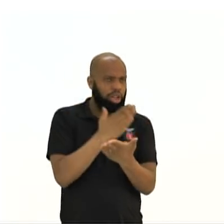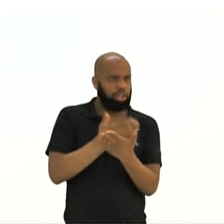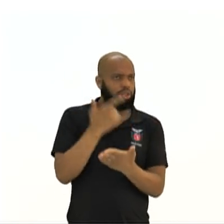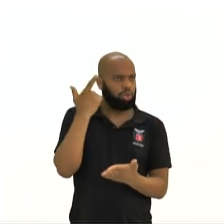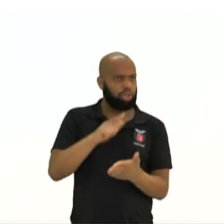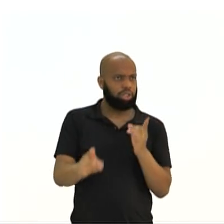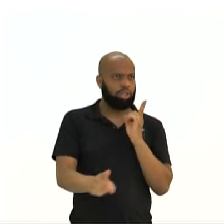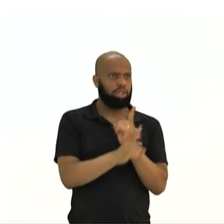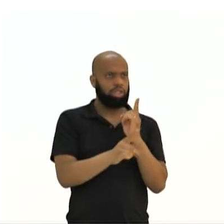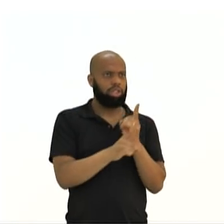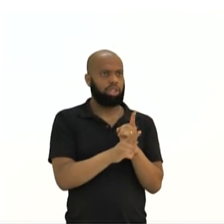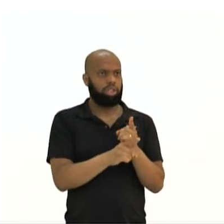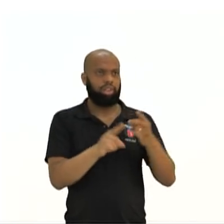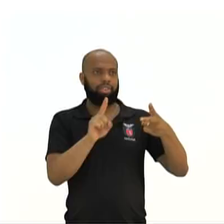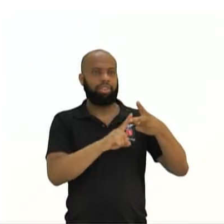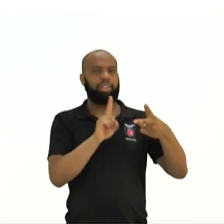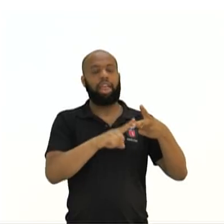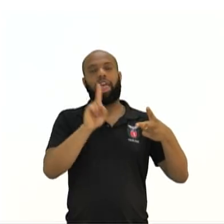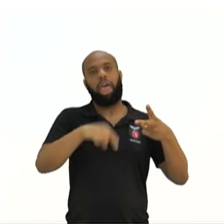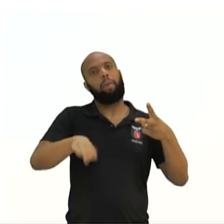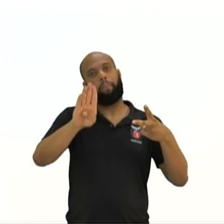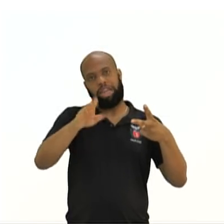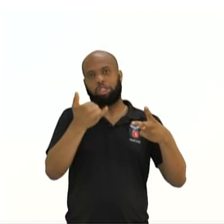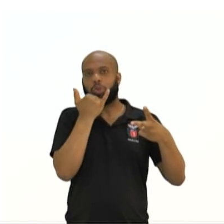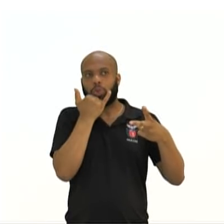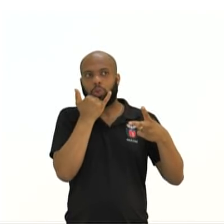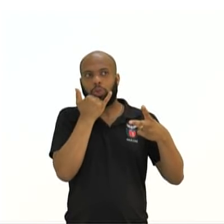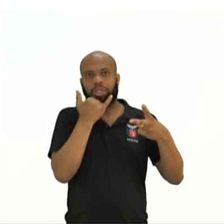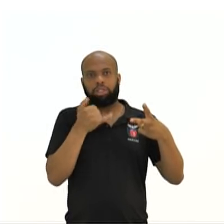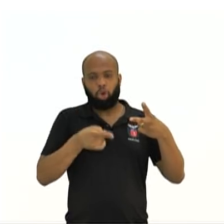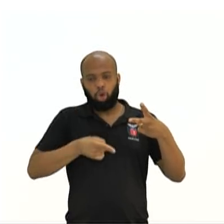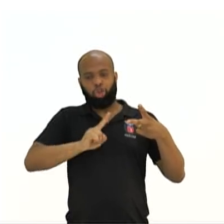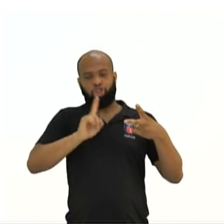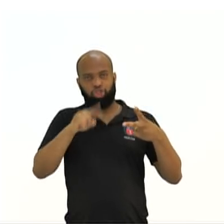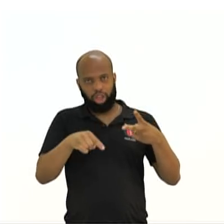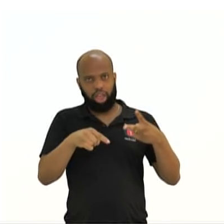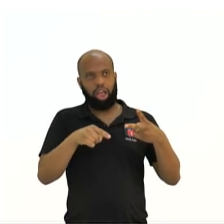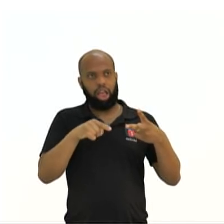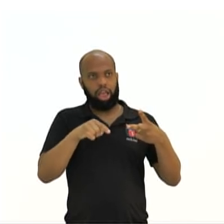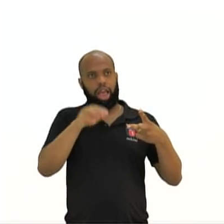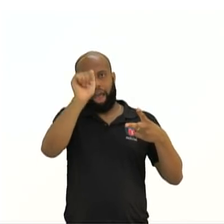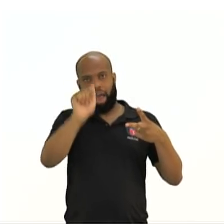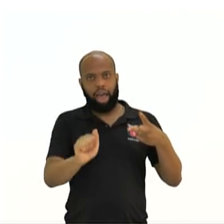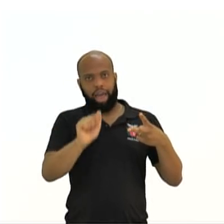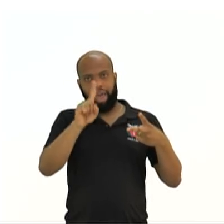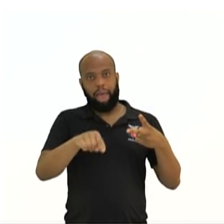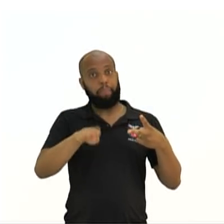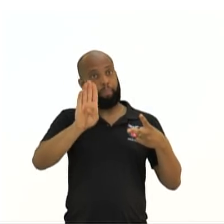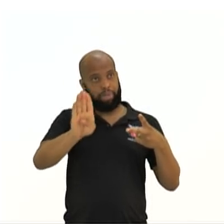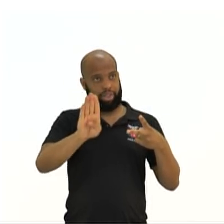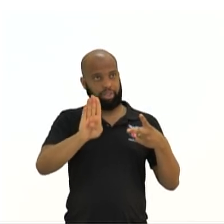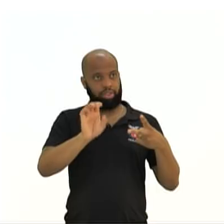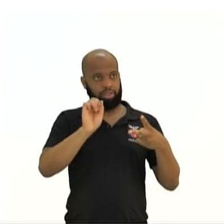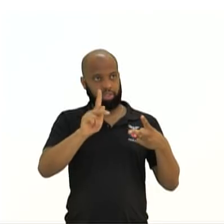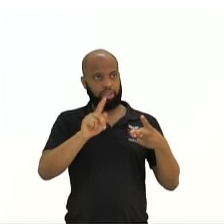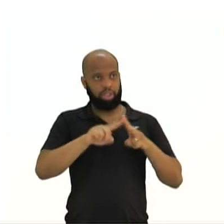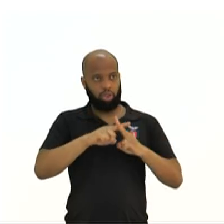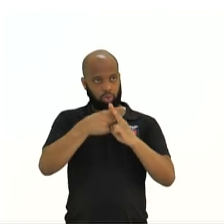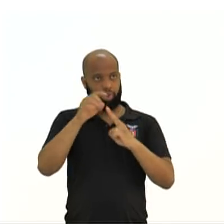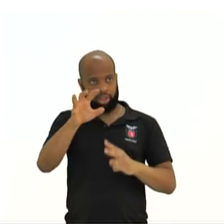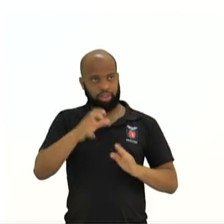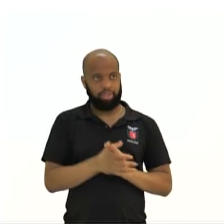encontrar. E aqui, né, seria a opção B. Corrija aí, ficou A duas vezes, desconfigurou aqui, mas era B. Arruma